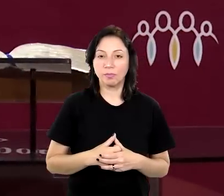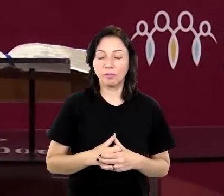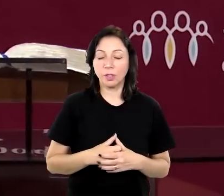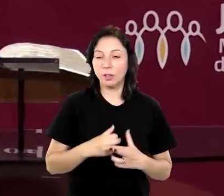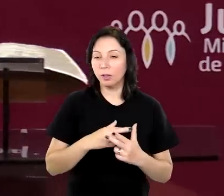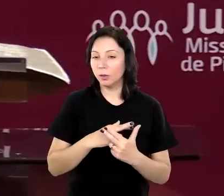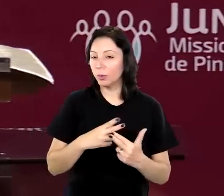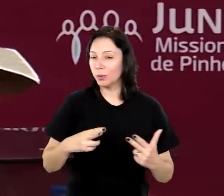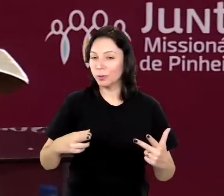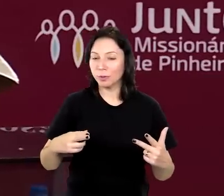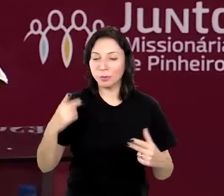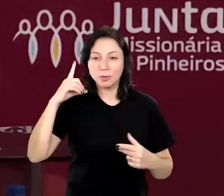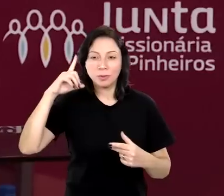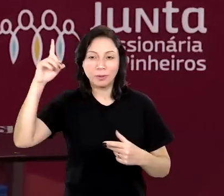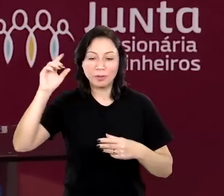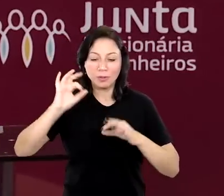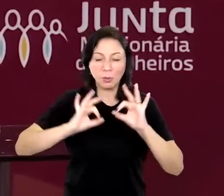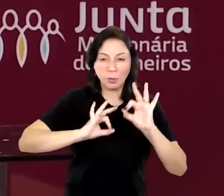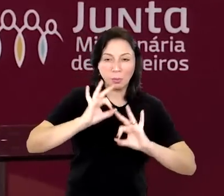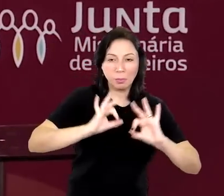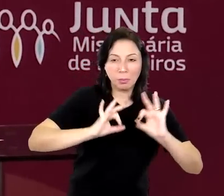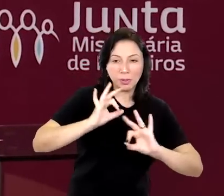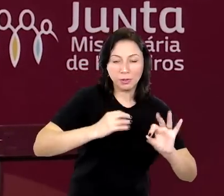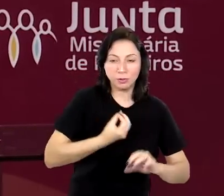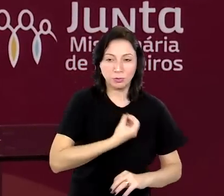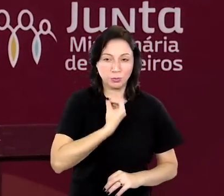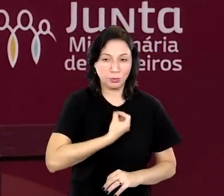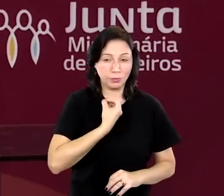você, vai se cumprir.